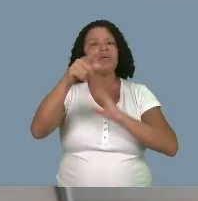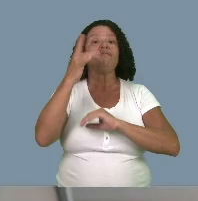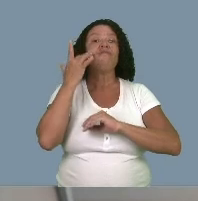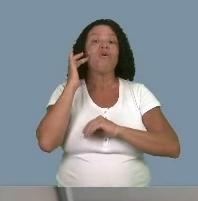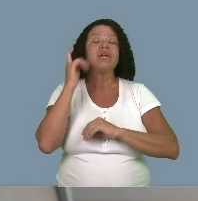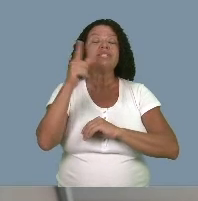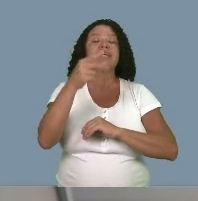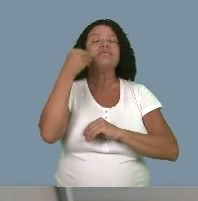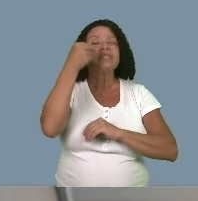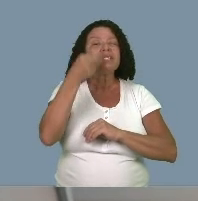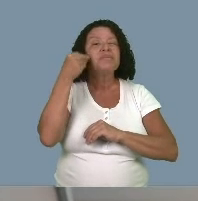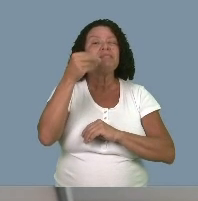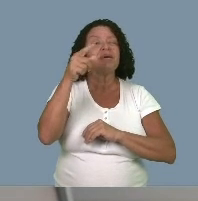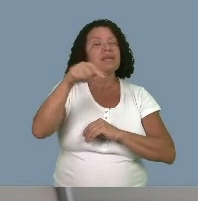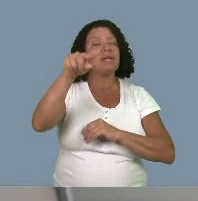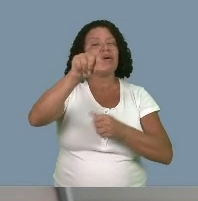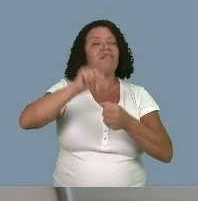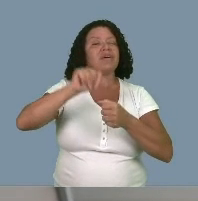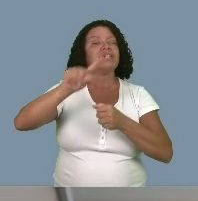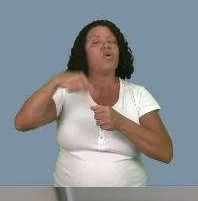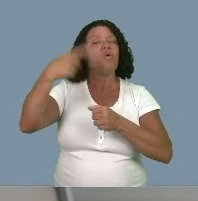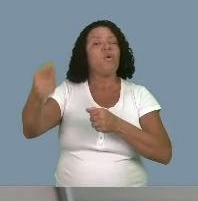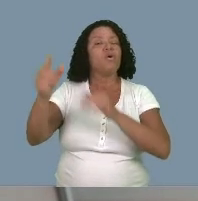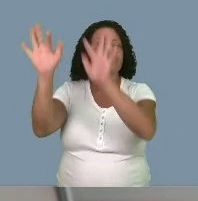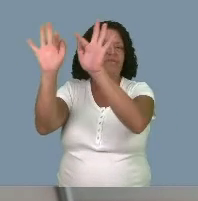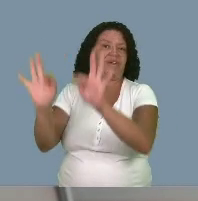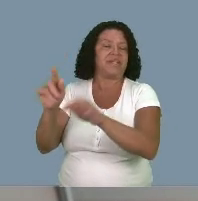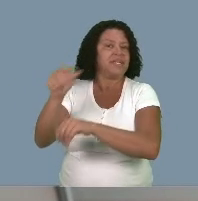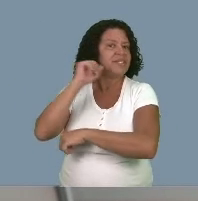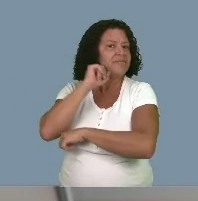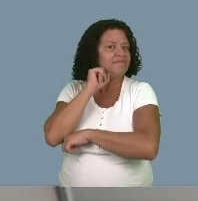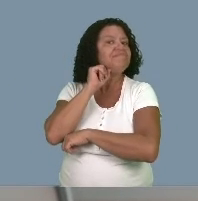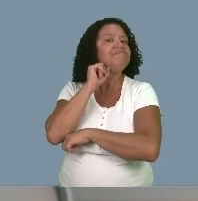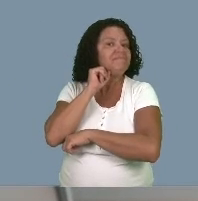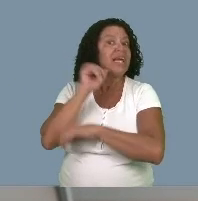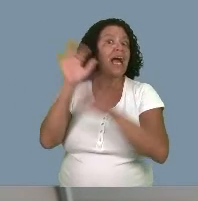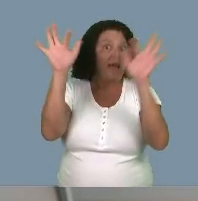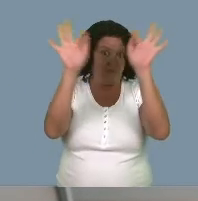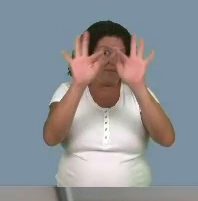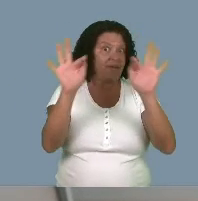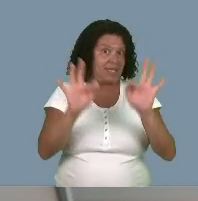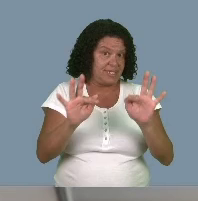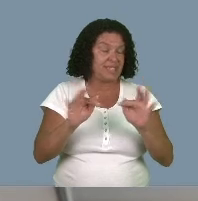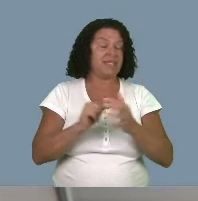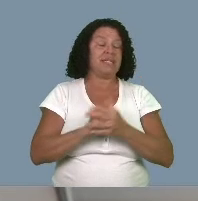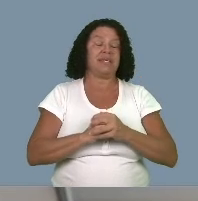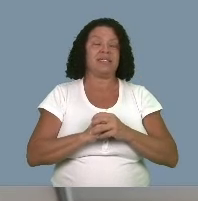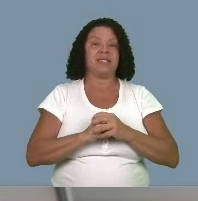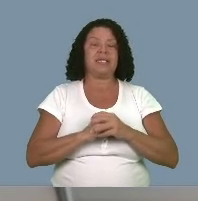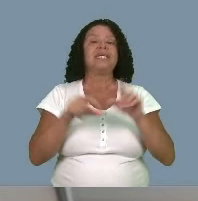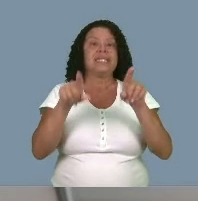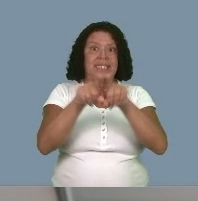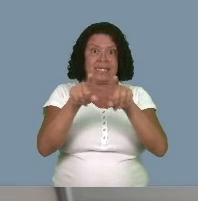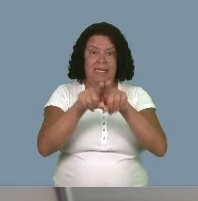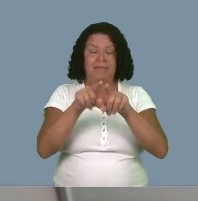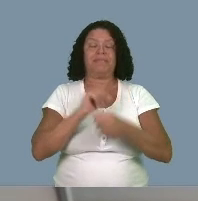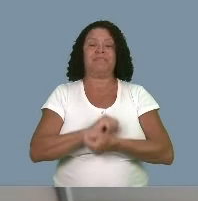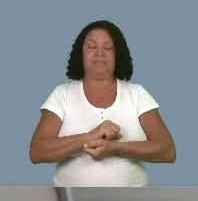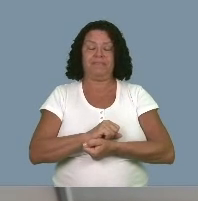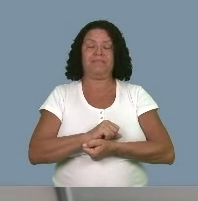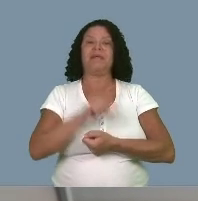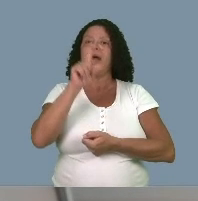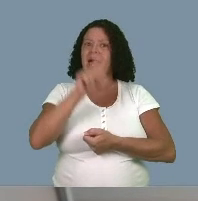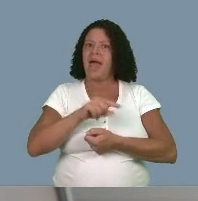vai experimentar fazendo o outro feliz? A felicidade também que